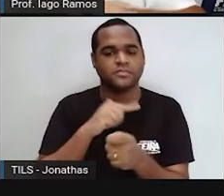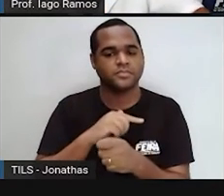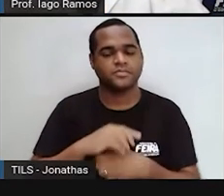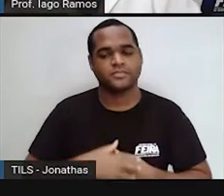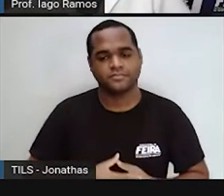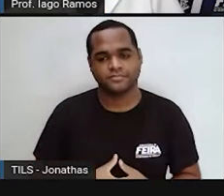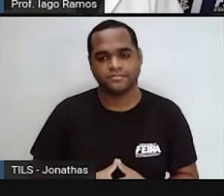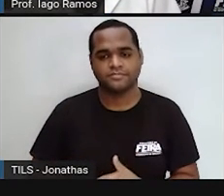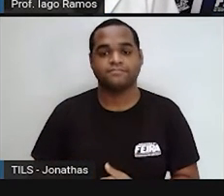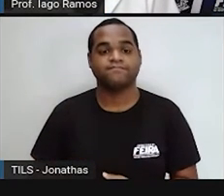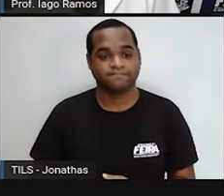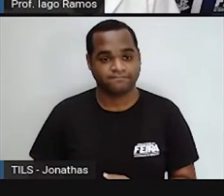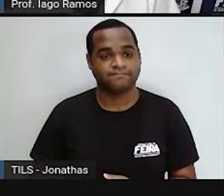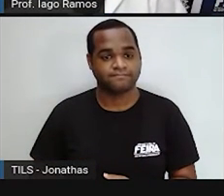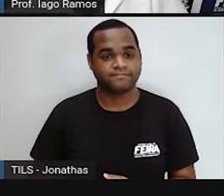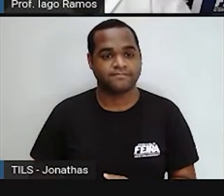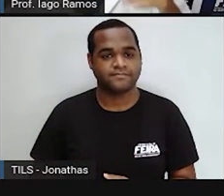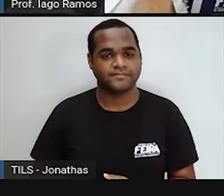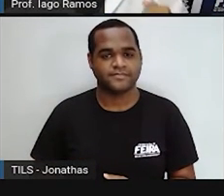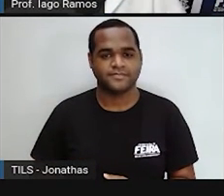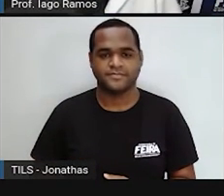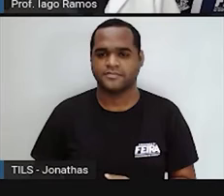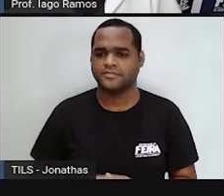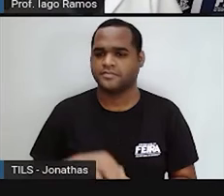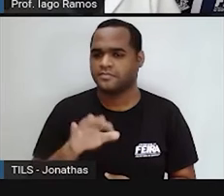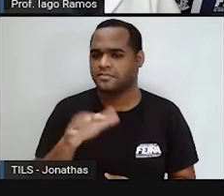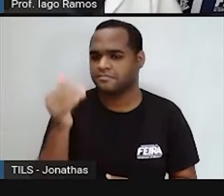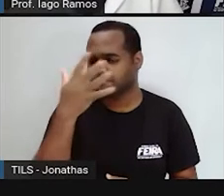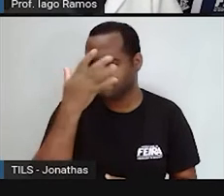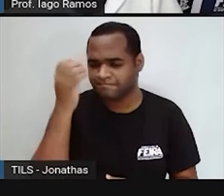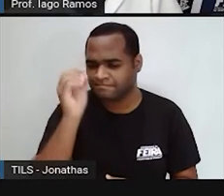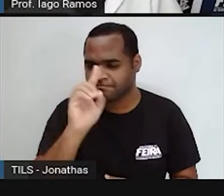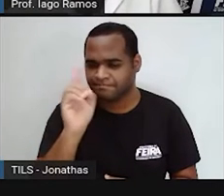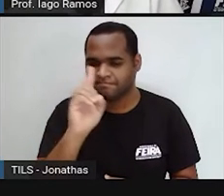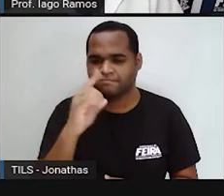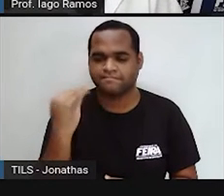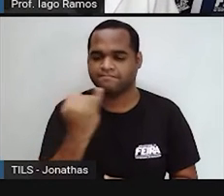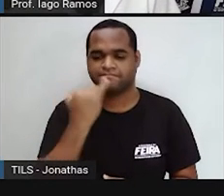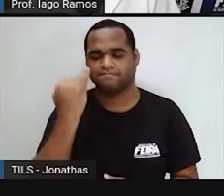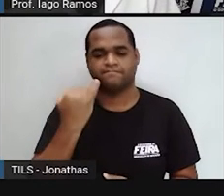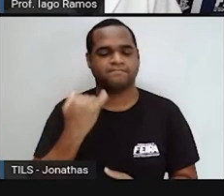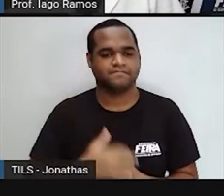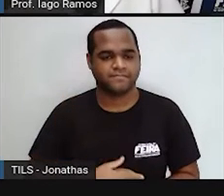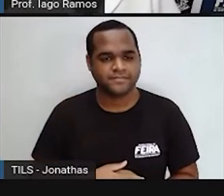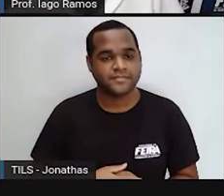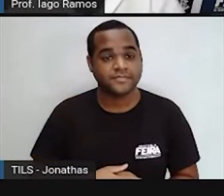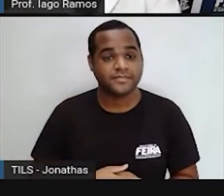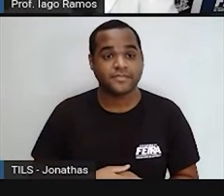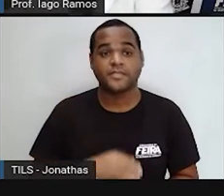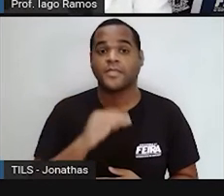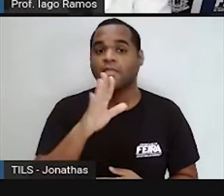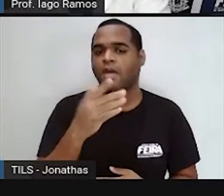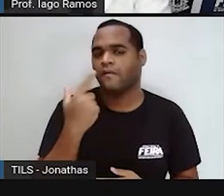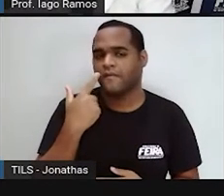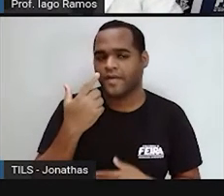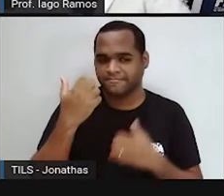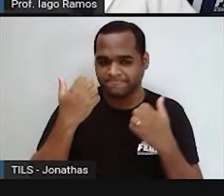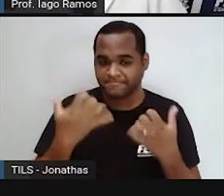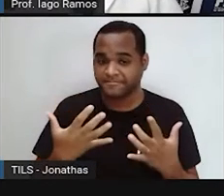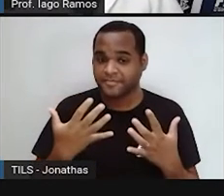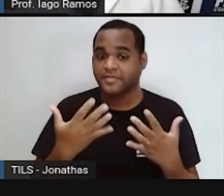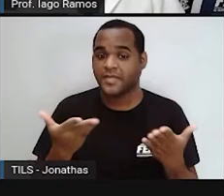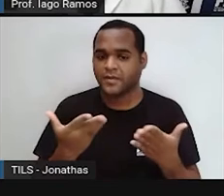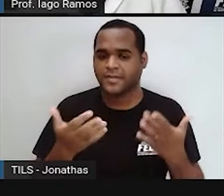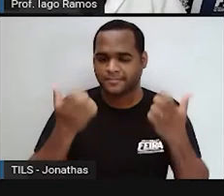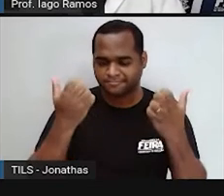superfície numa mesa por exemplo Tá bom então para gente não esquecer isso de uma vez por todas mas olha só agora